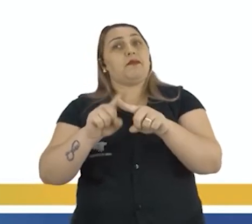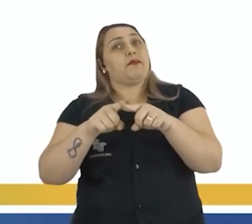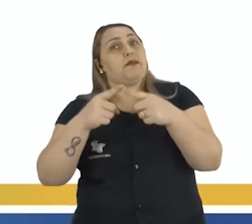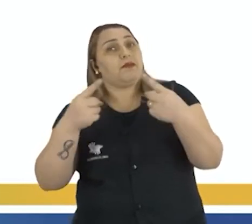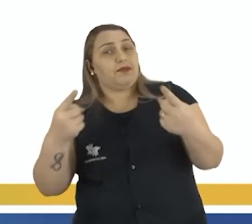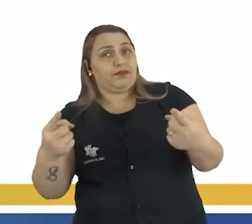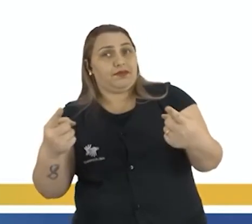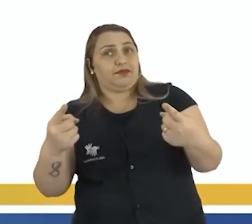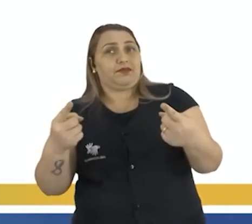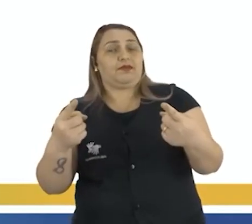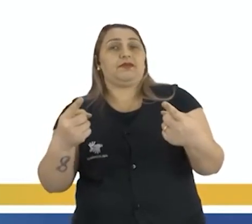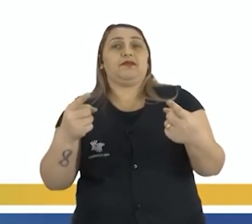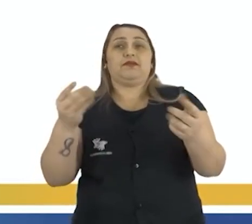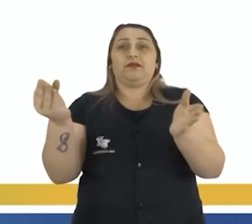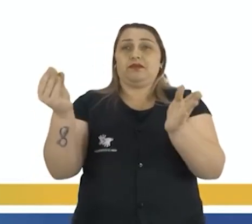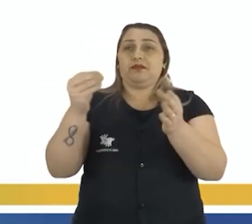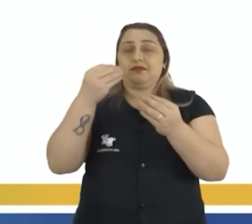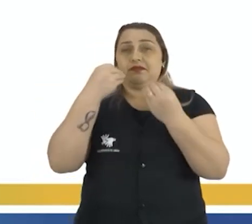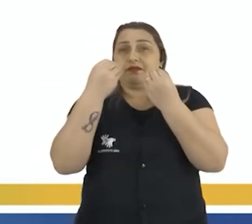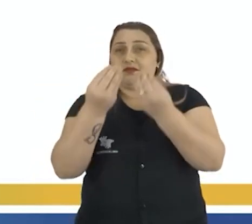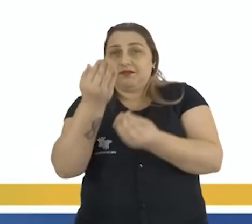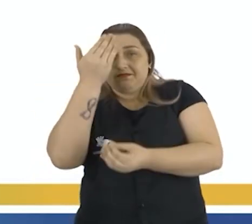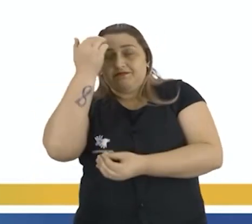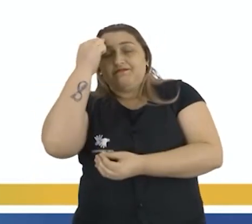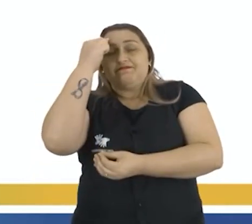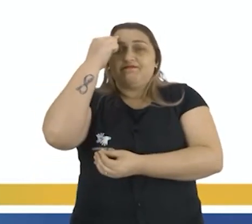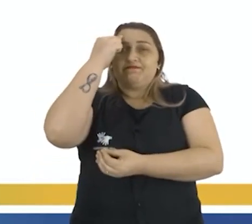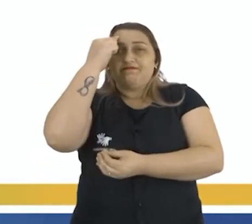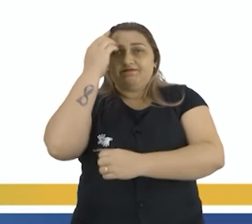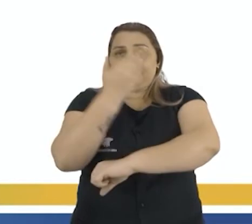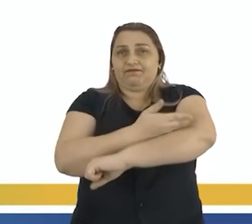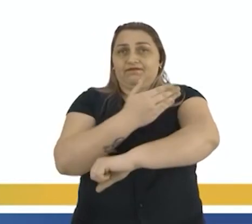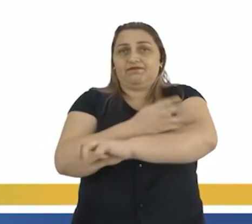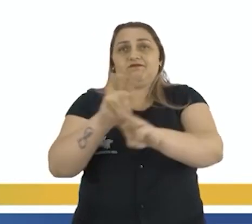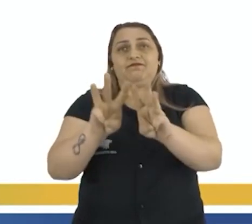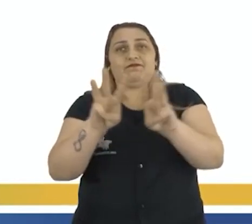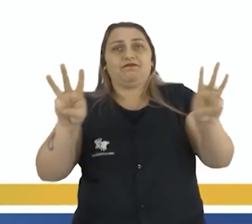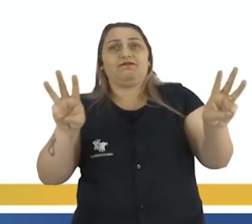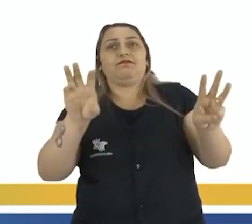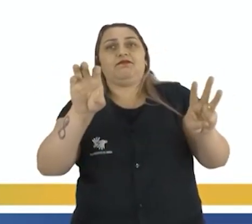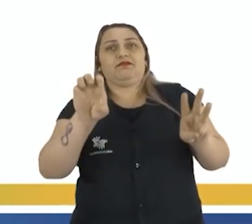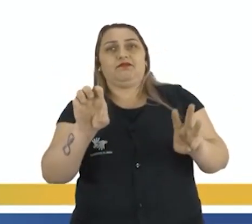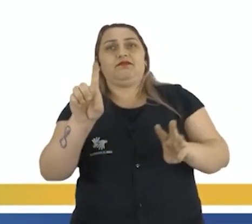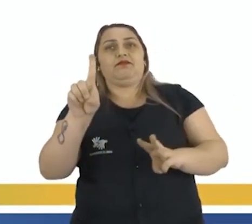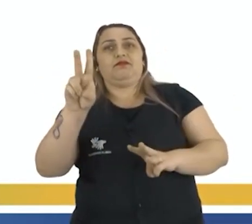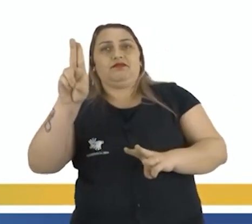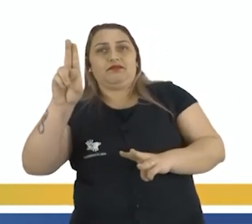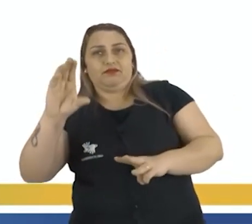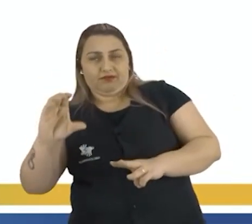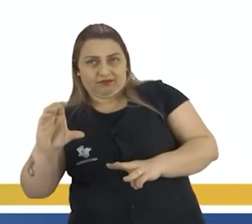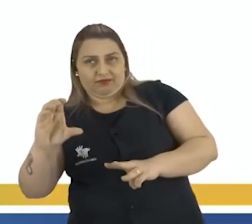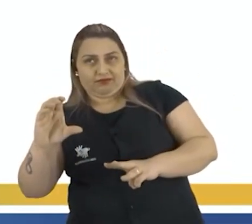Porém, para pôr a mente, para exercitar, acesse primeiro a plataforma